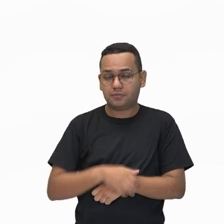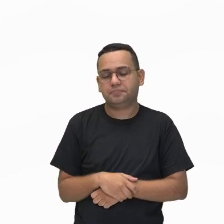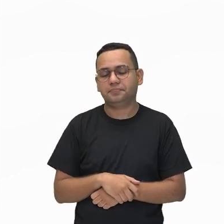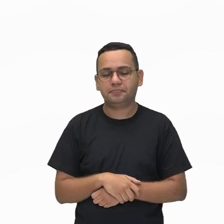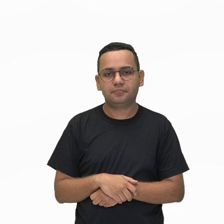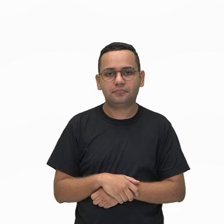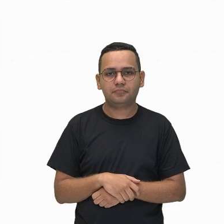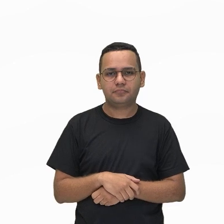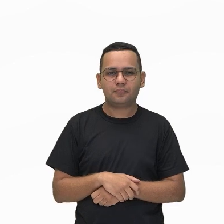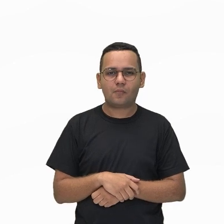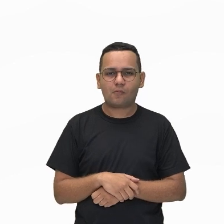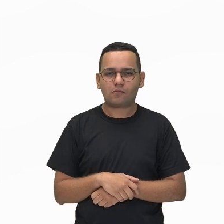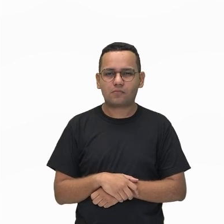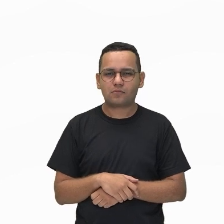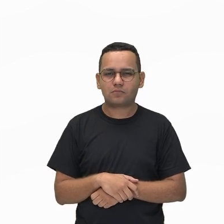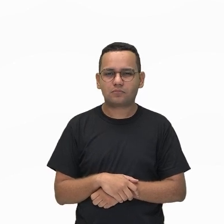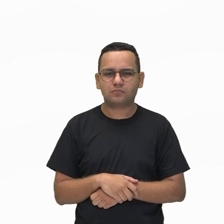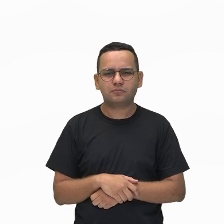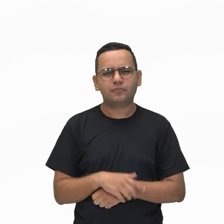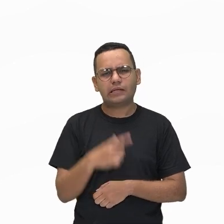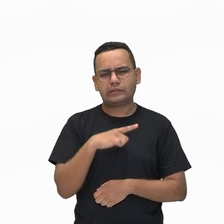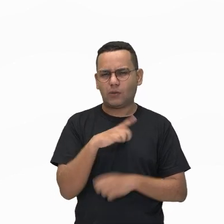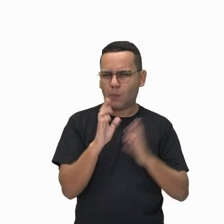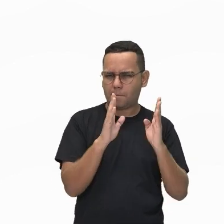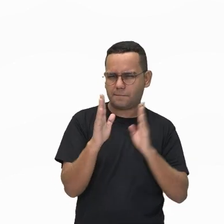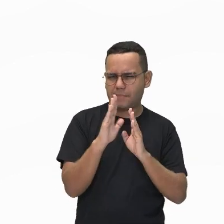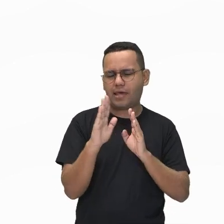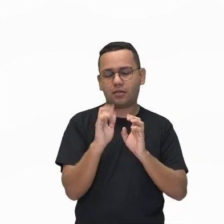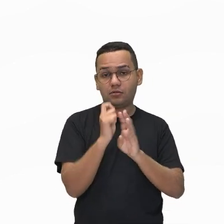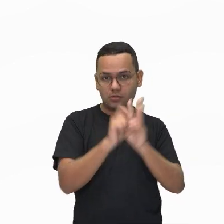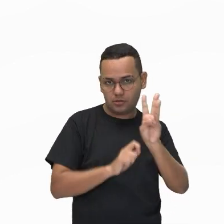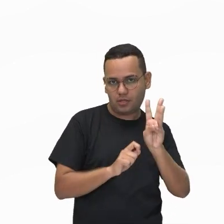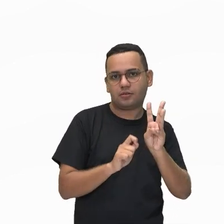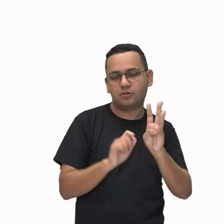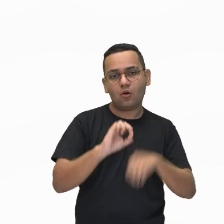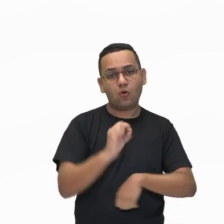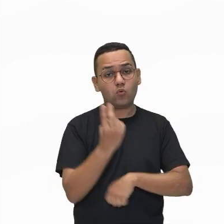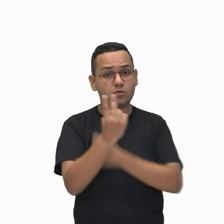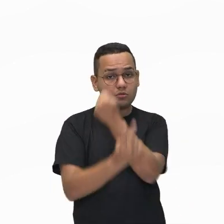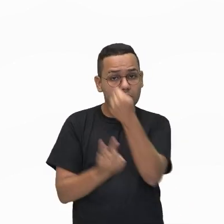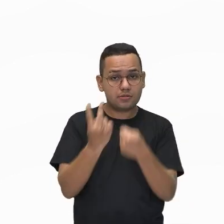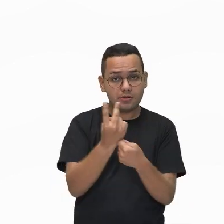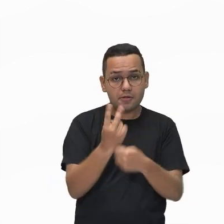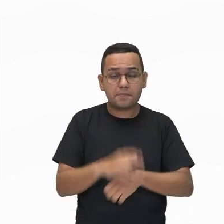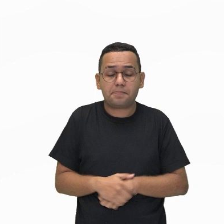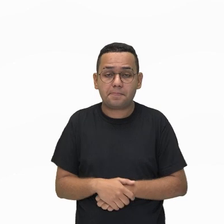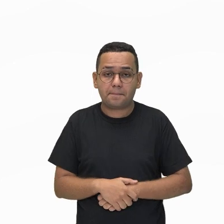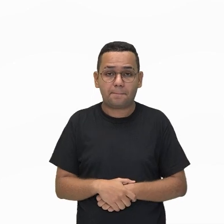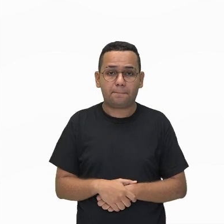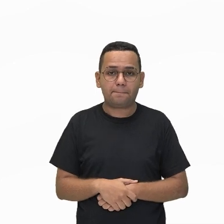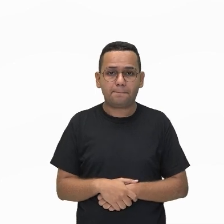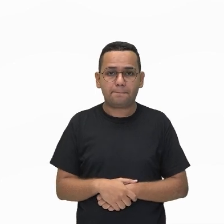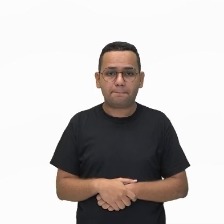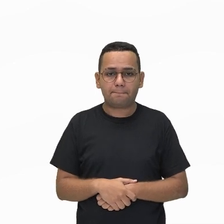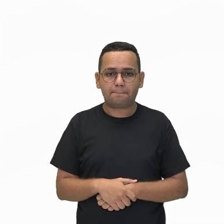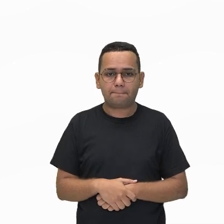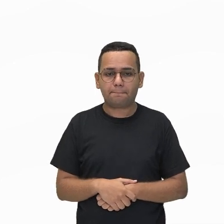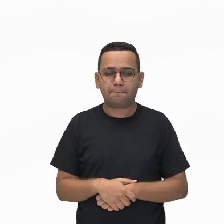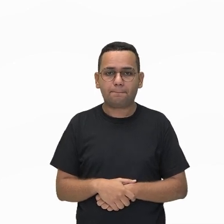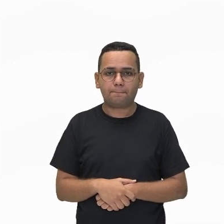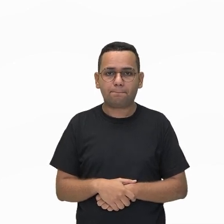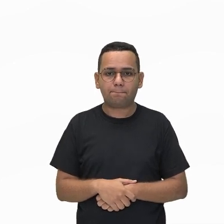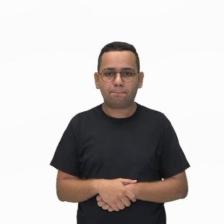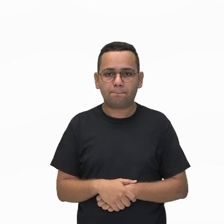consegue fazer. Aí ele coloca aí um intervalo de 3 meses a 2 anos. E é importante que a gente consiga